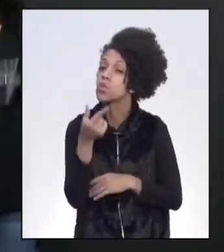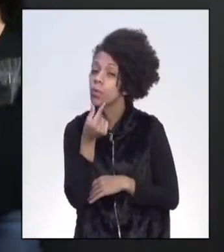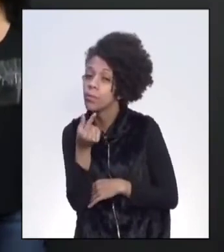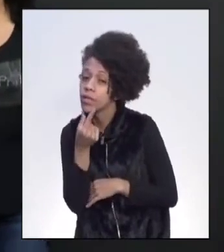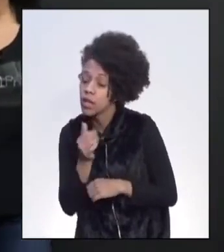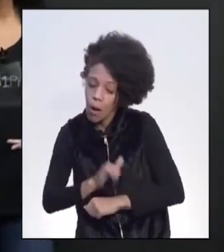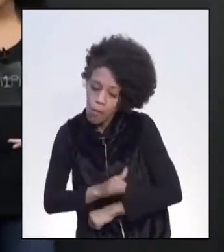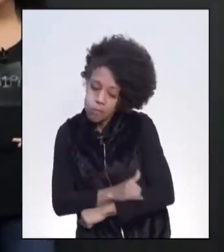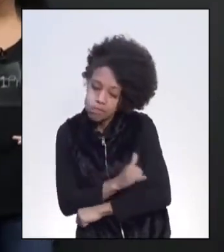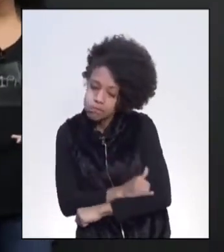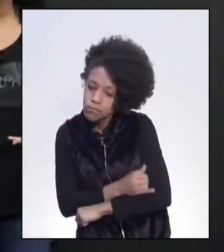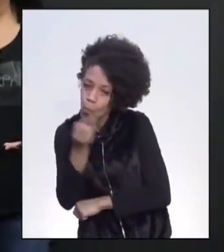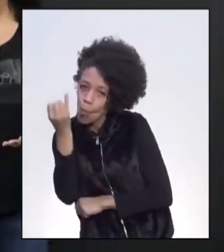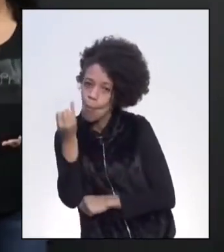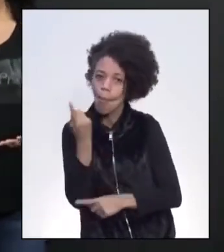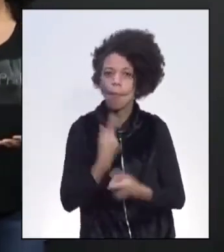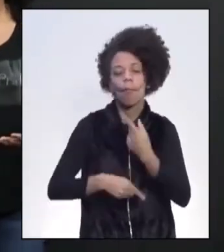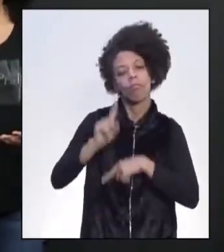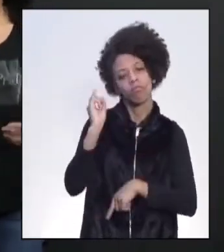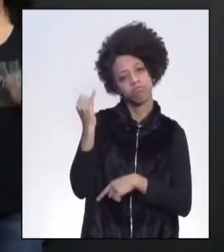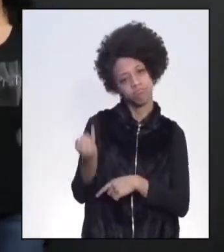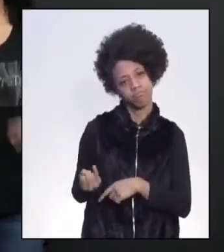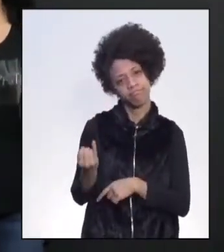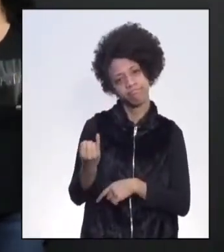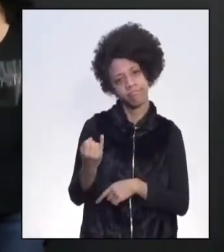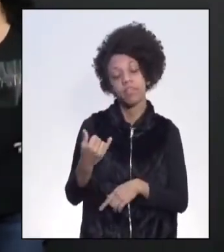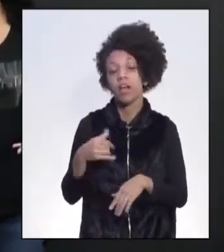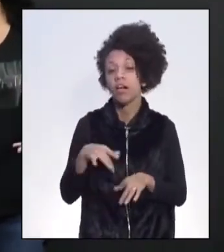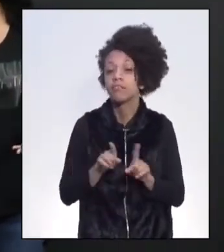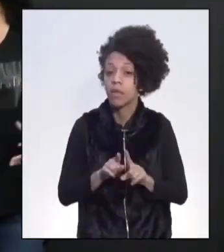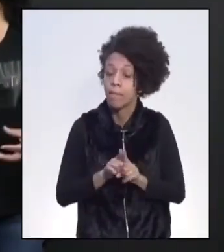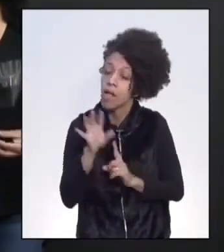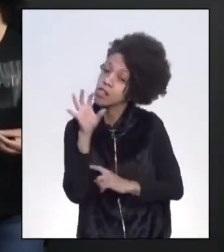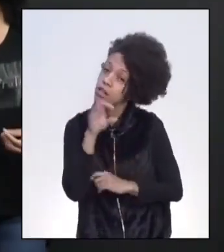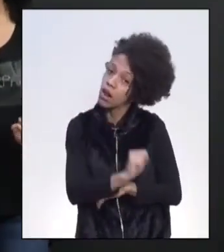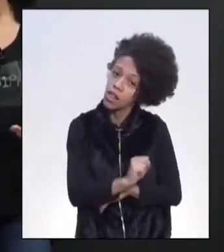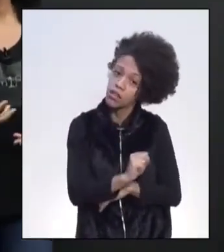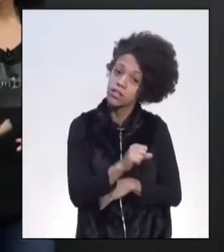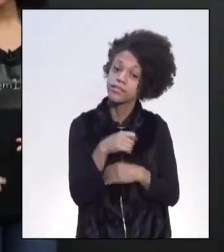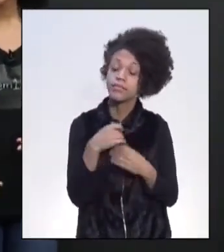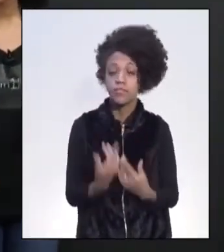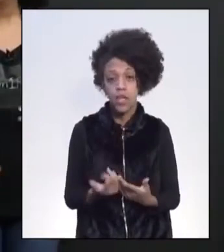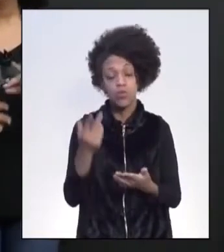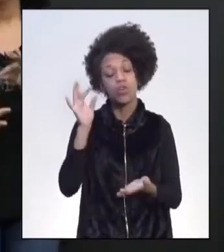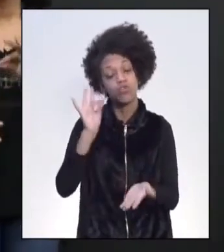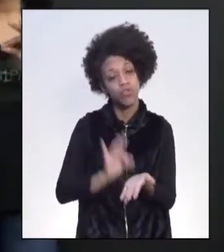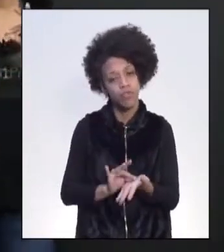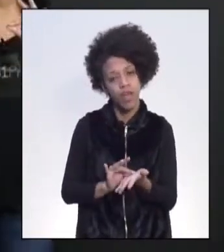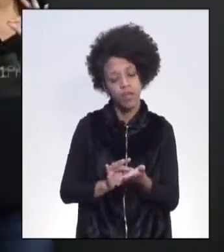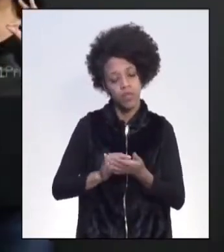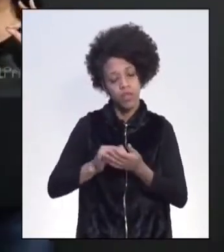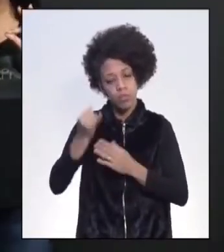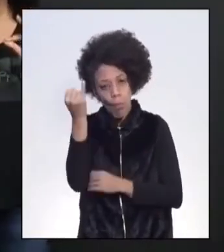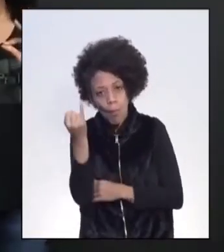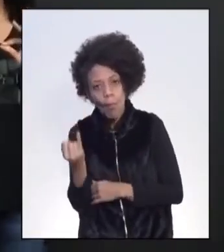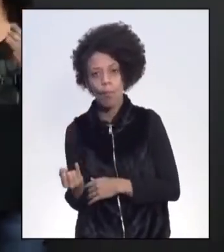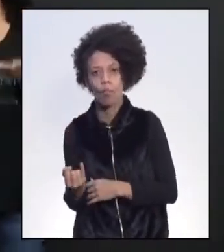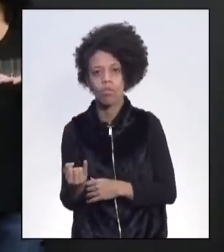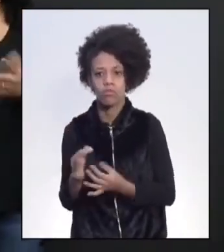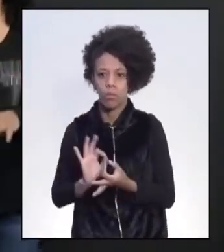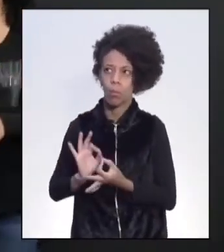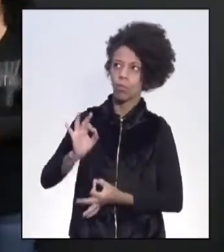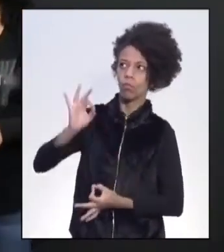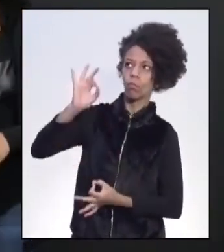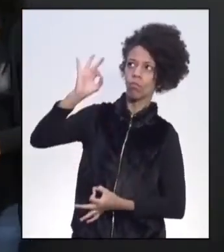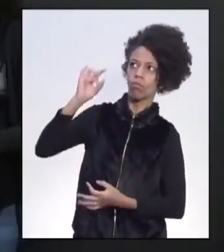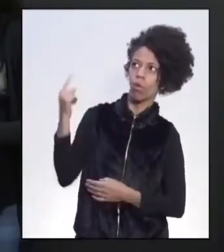mais gordinhos tendem a emagrecer. A testosterona, ela acelera o metabolismo. Então, leva de fato esse emagrecimento. A pessoa dá aquela esticada.